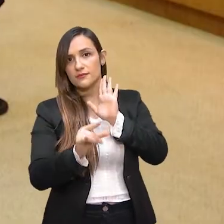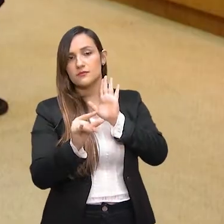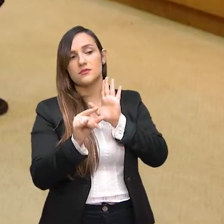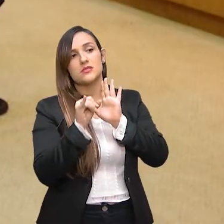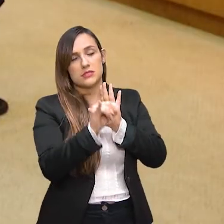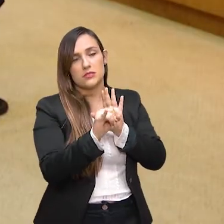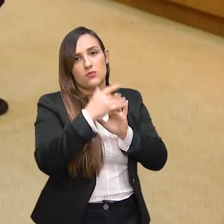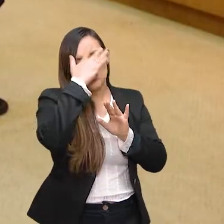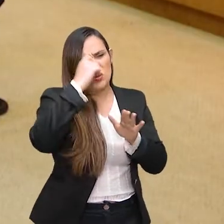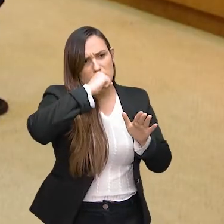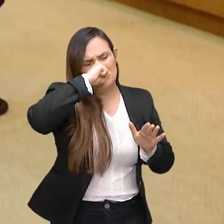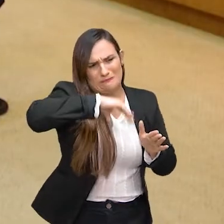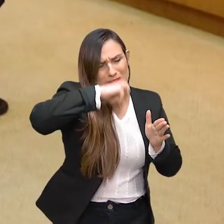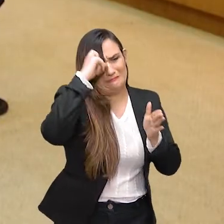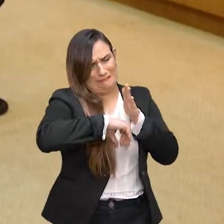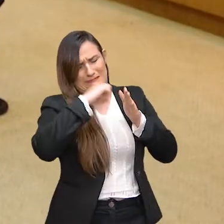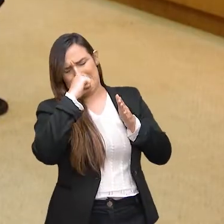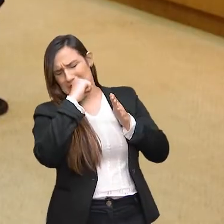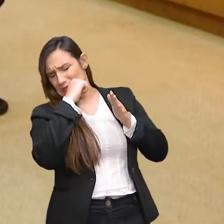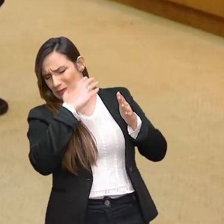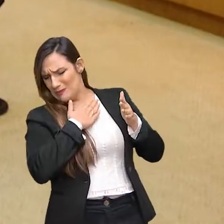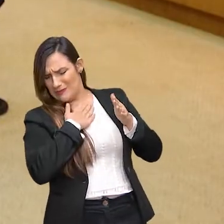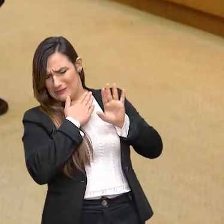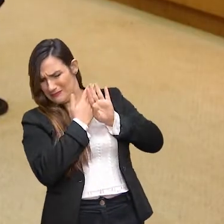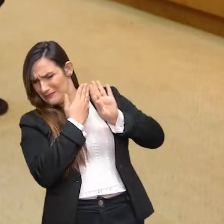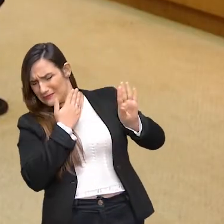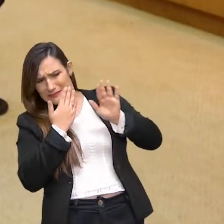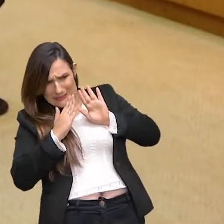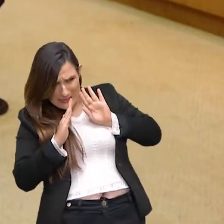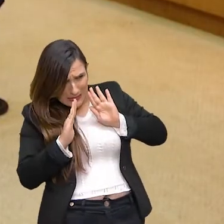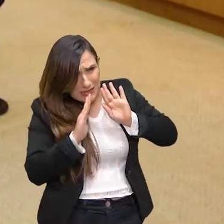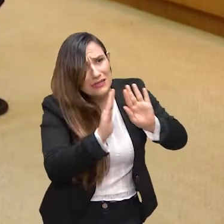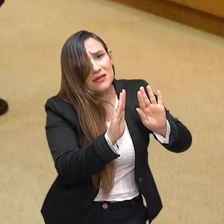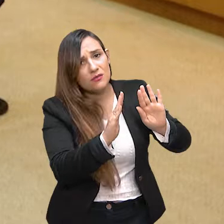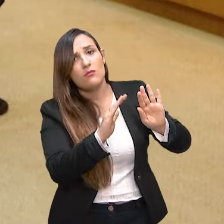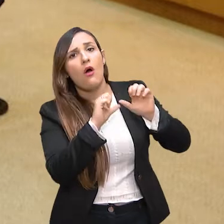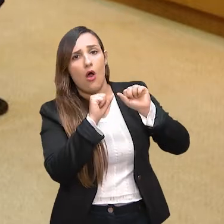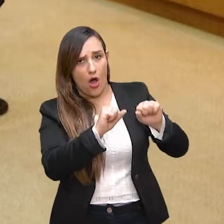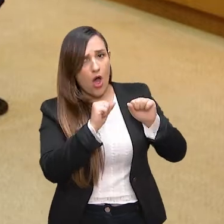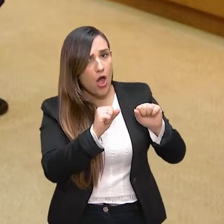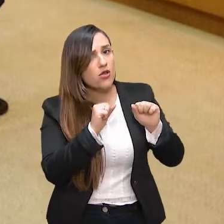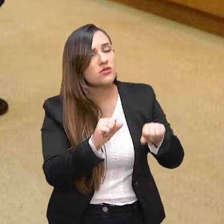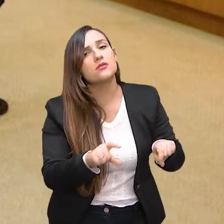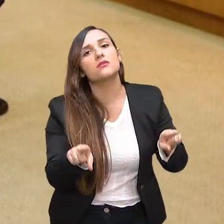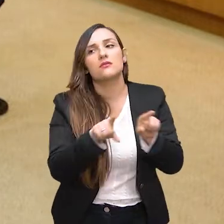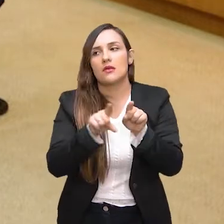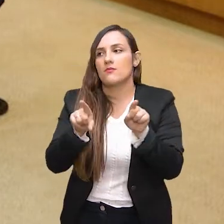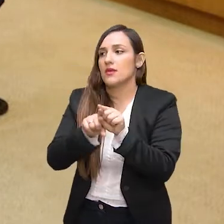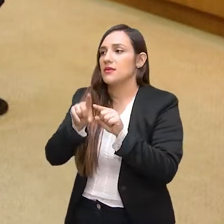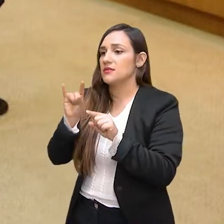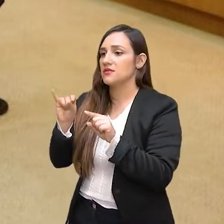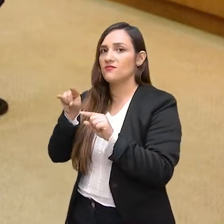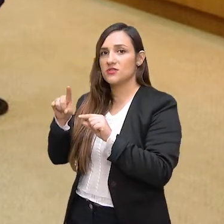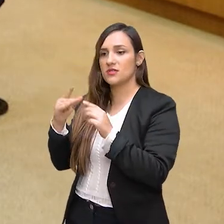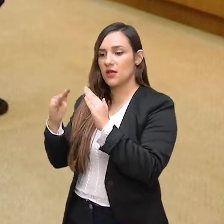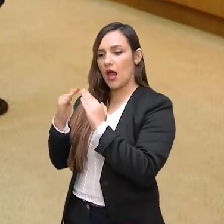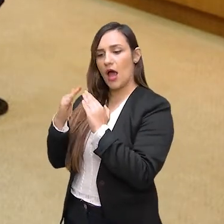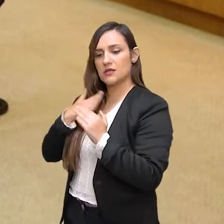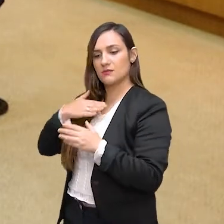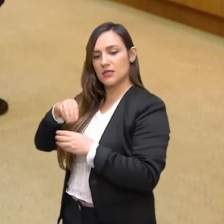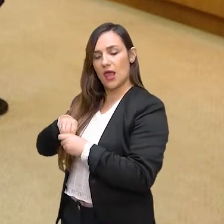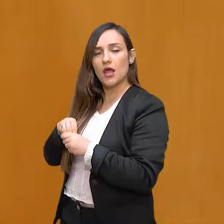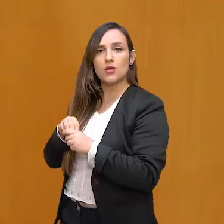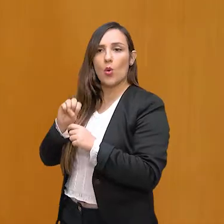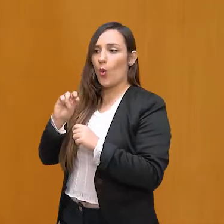disse, a legítima defesa, se está sendo agredido, você pode se defender. Se você está com a posse da